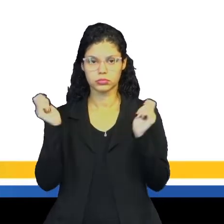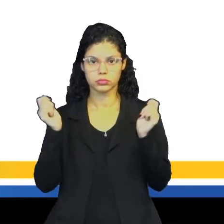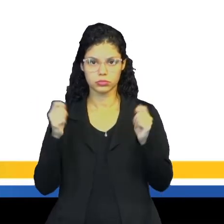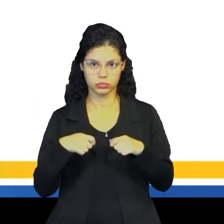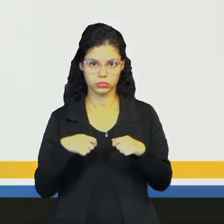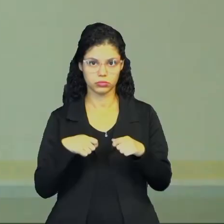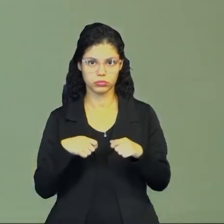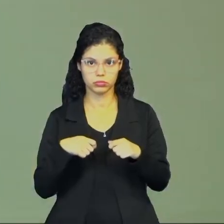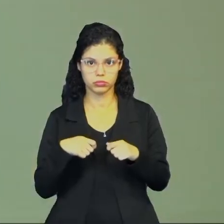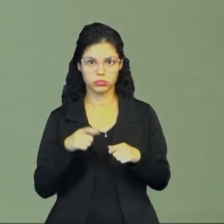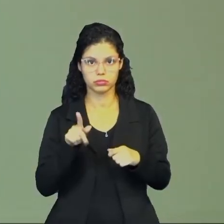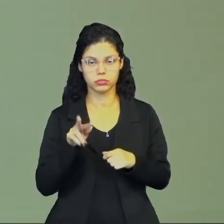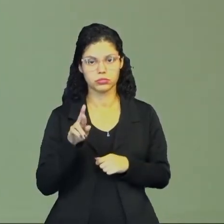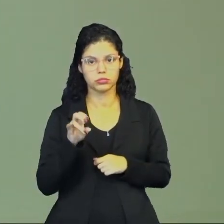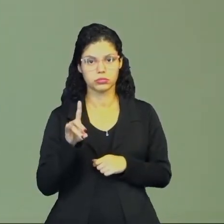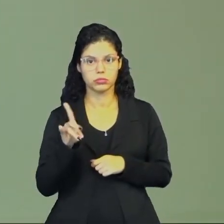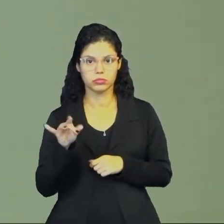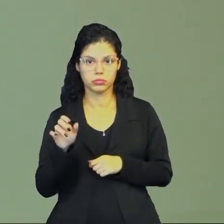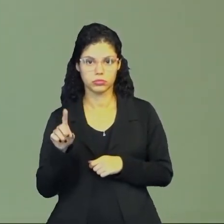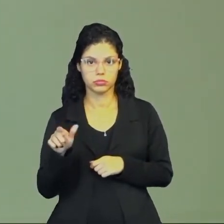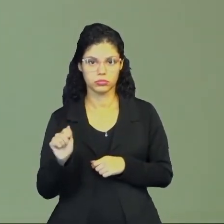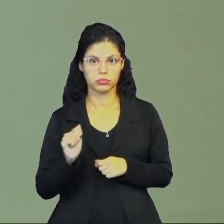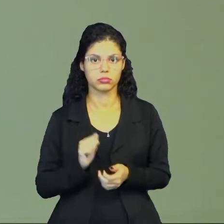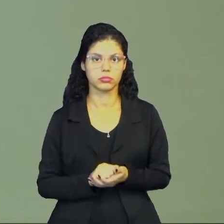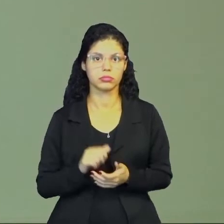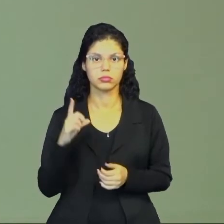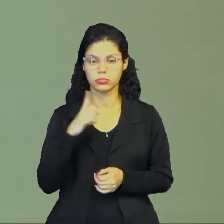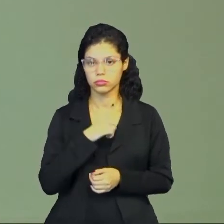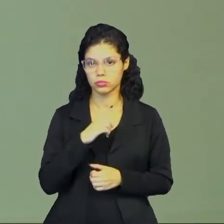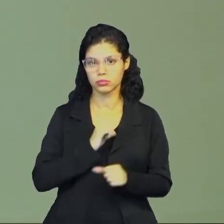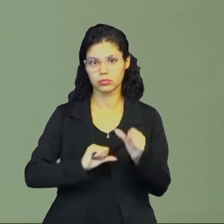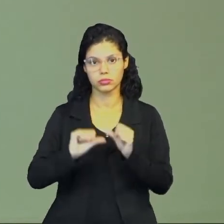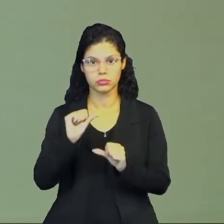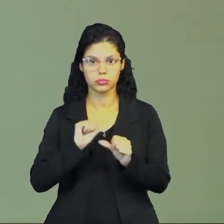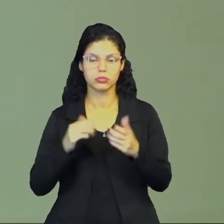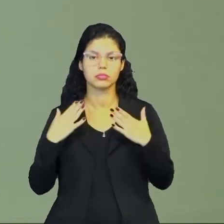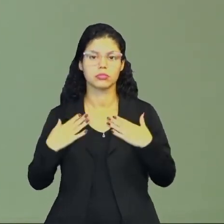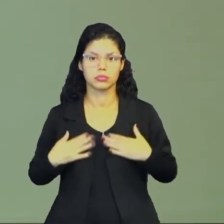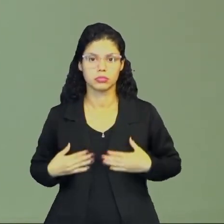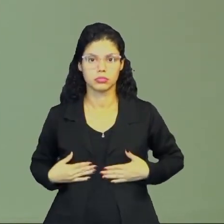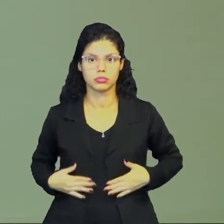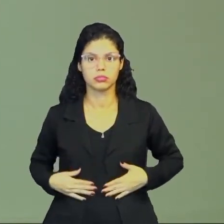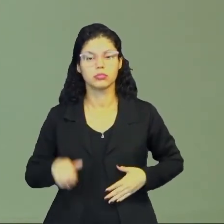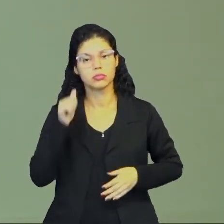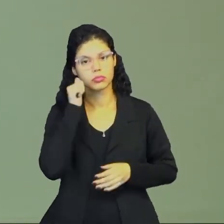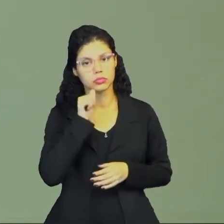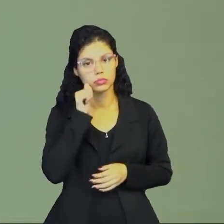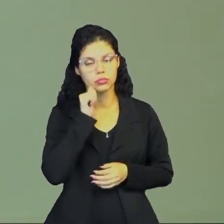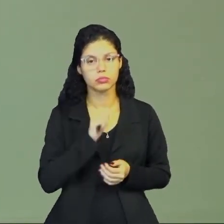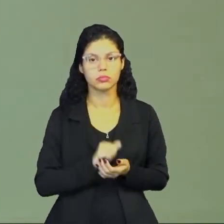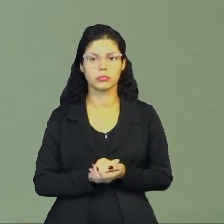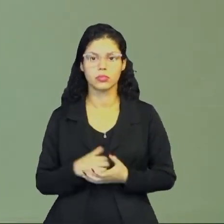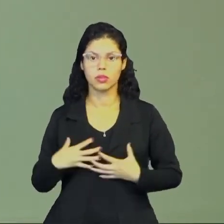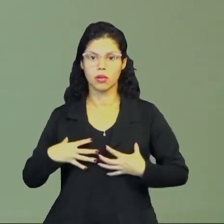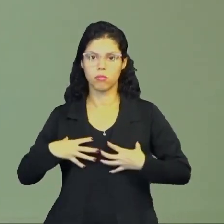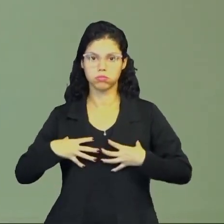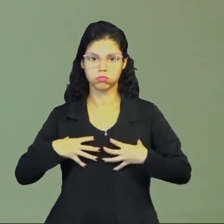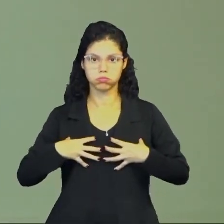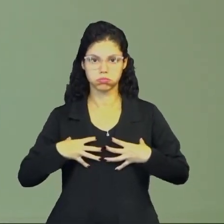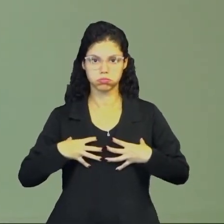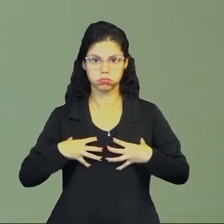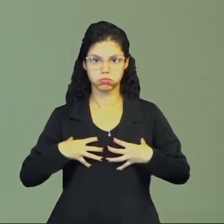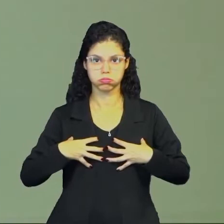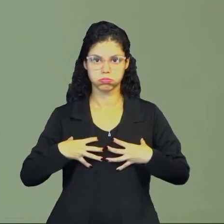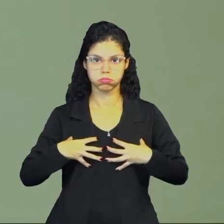possível gravidez. E aí que é quando vai ter alterações, né, no corpo feminino, ou seja, vai ter inchaço, né,